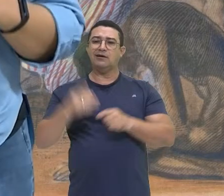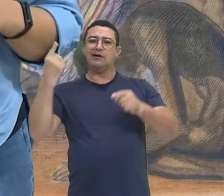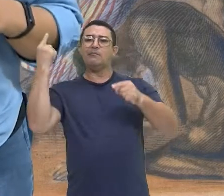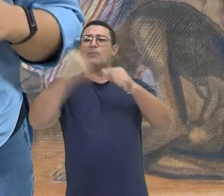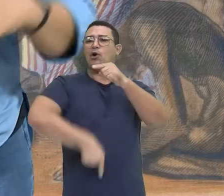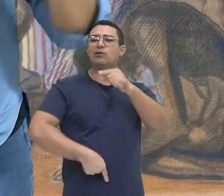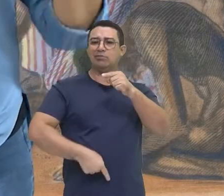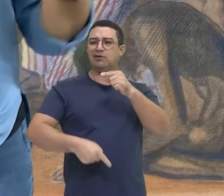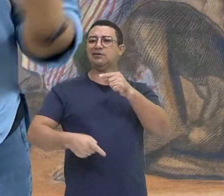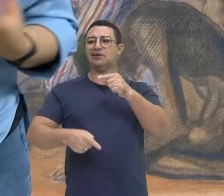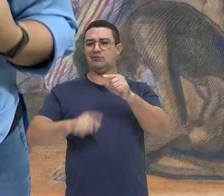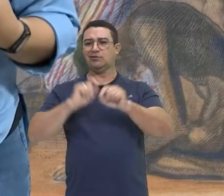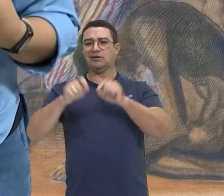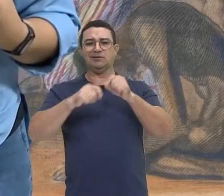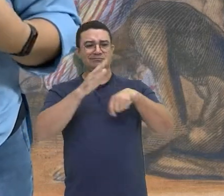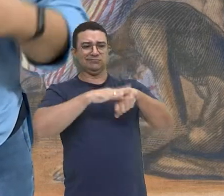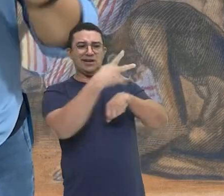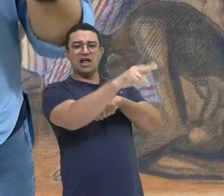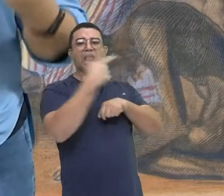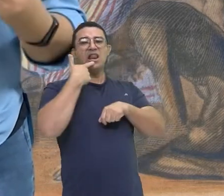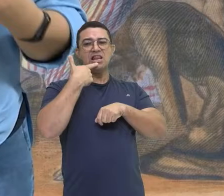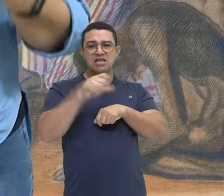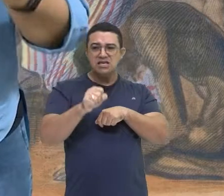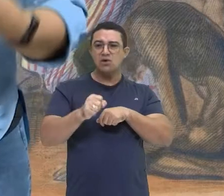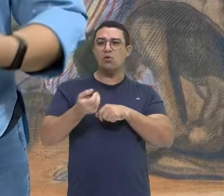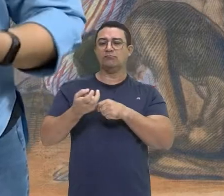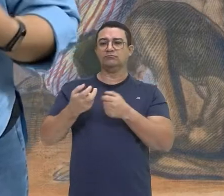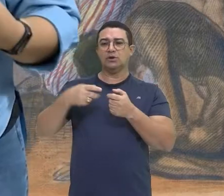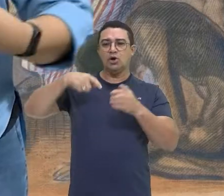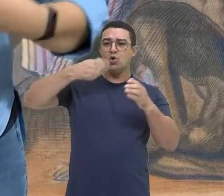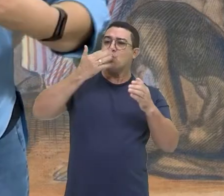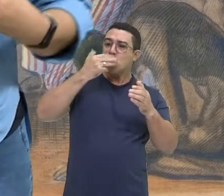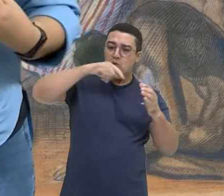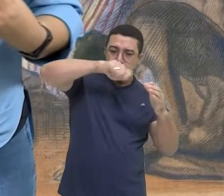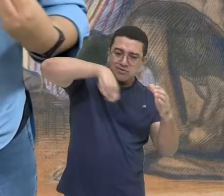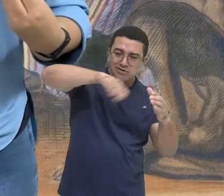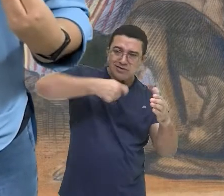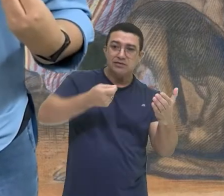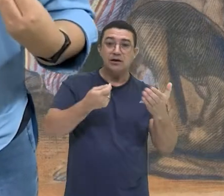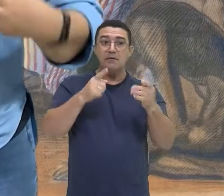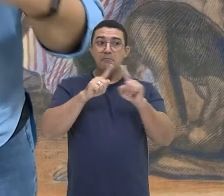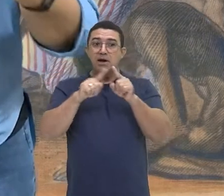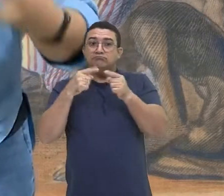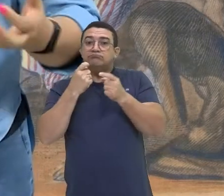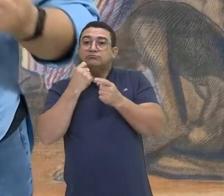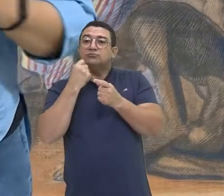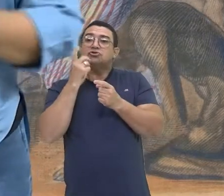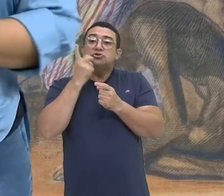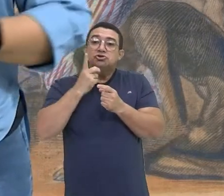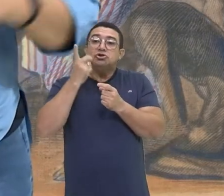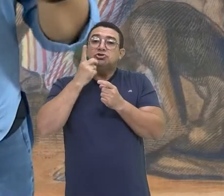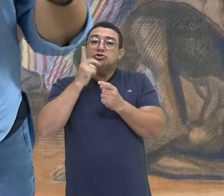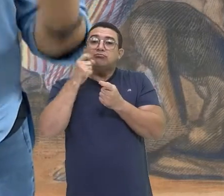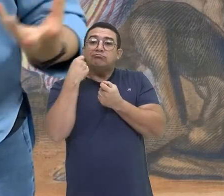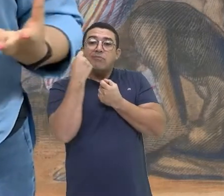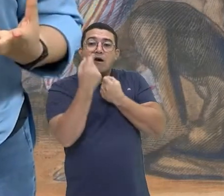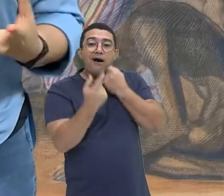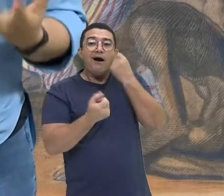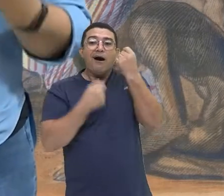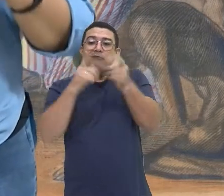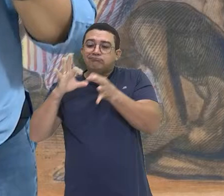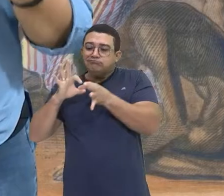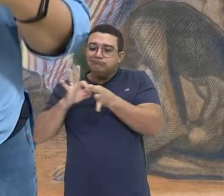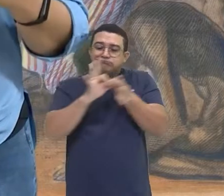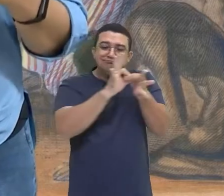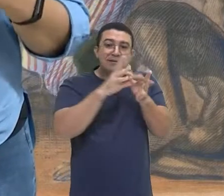a sua culinária. Mesmo assim, eles iam inserindo isso no cotidiano, através ali da